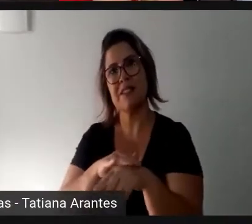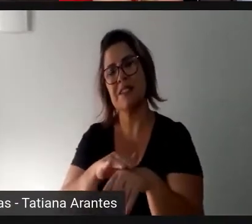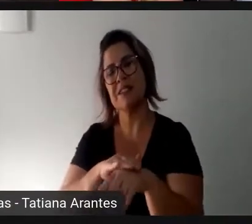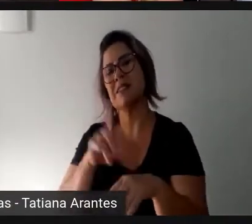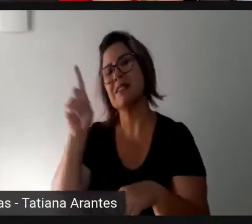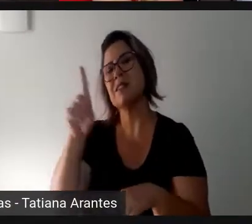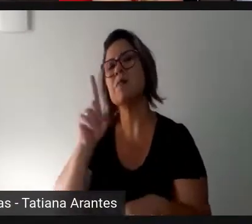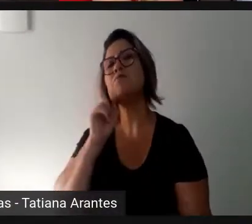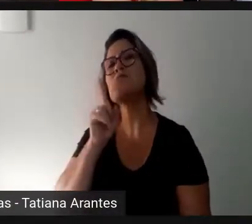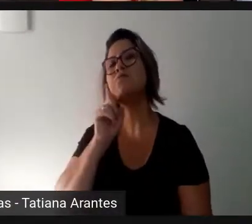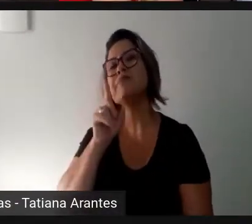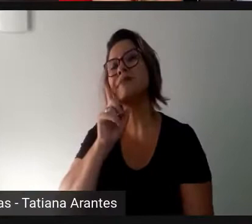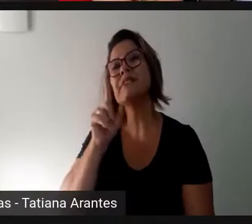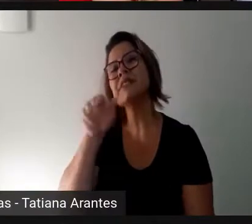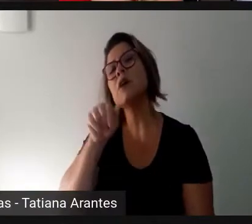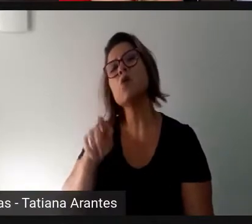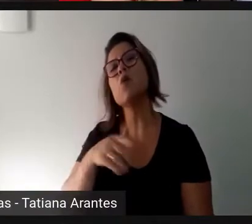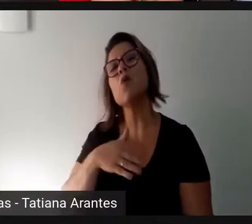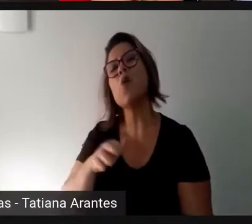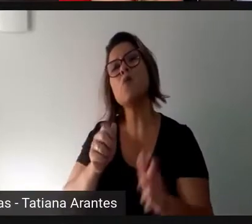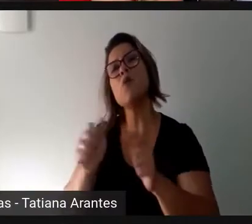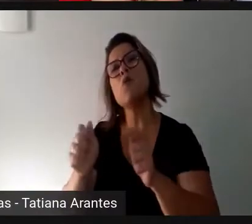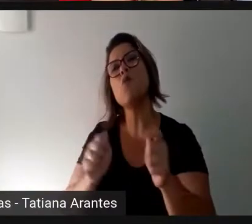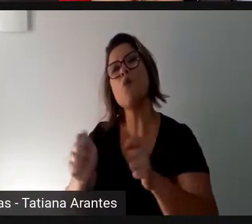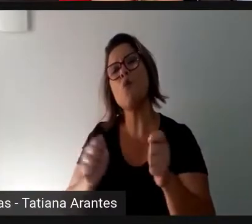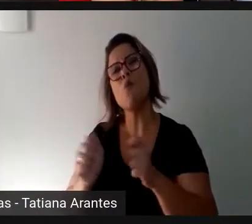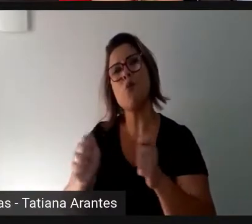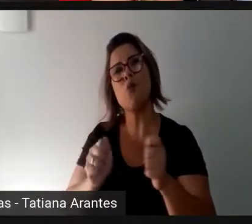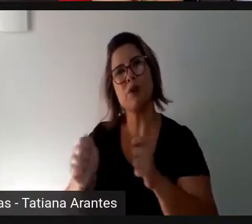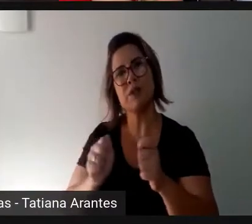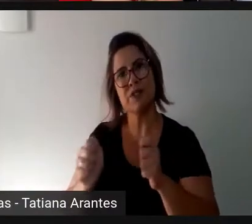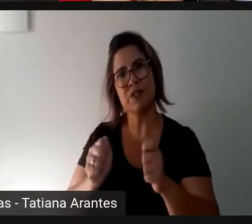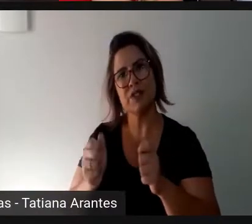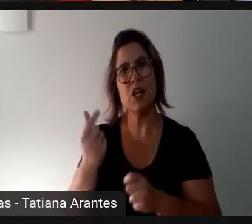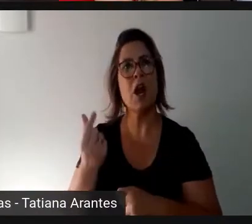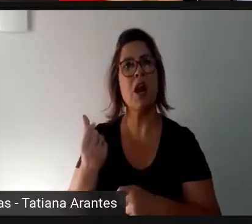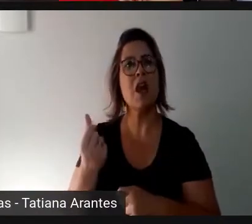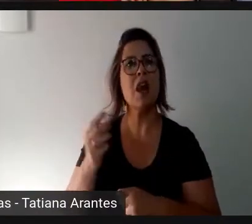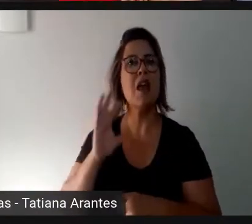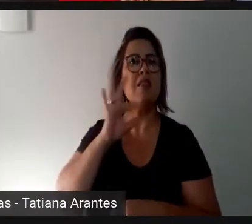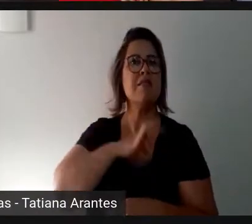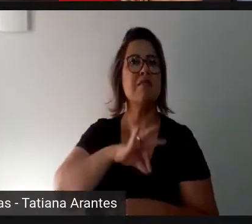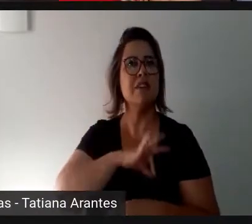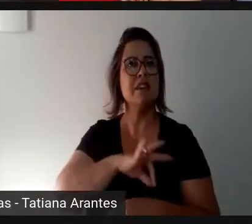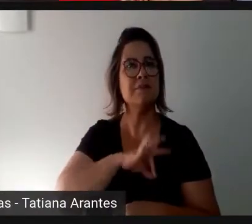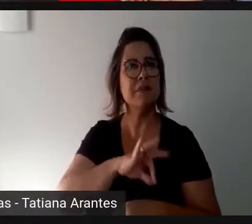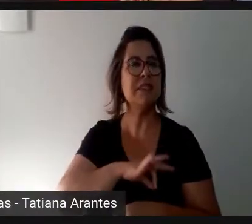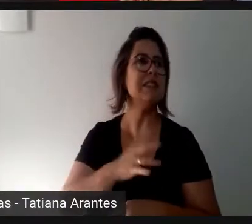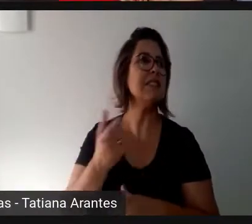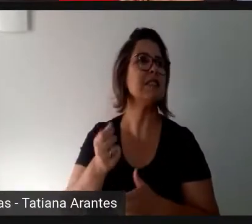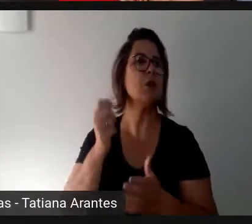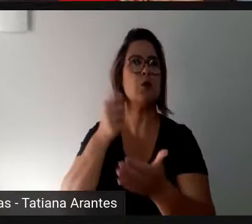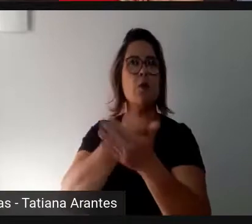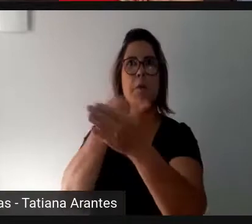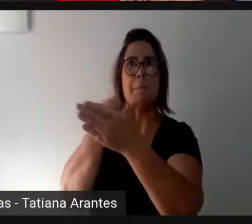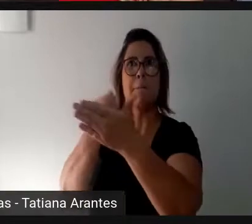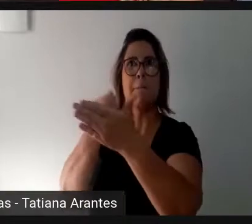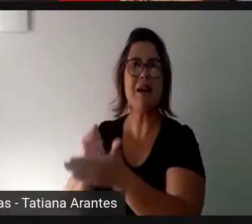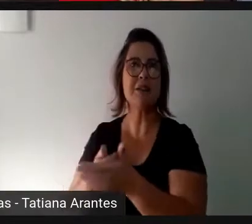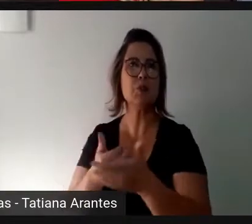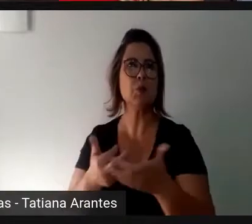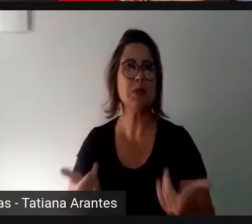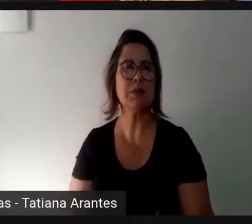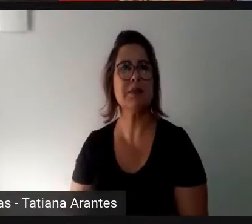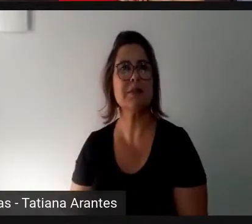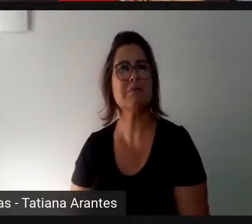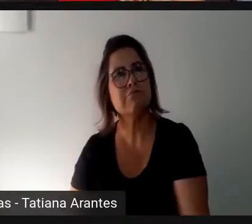como é que vocês controlam as verbas dos deputados, as contratações de deputados? Controlar como assim? Ou como é que